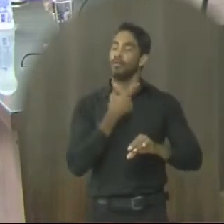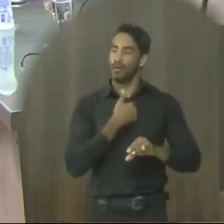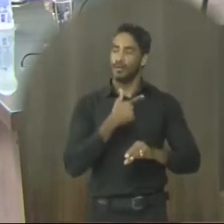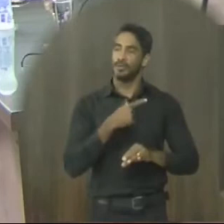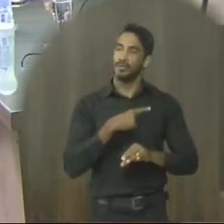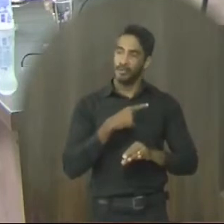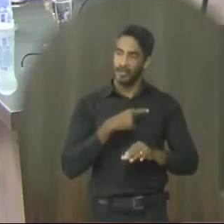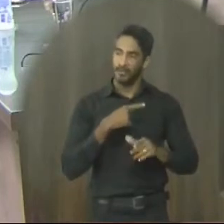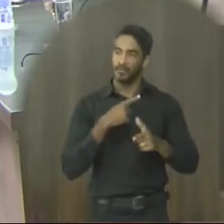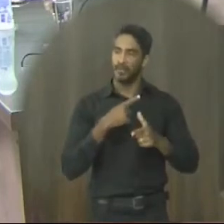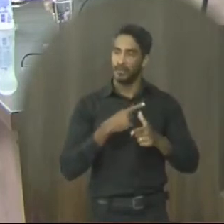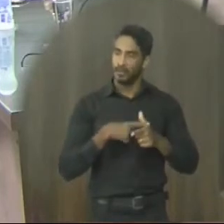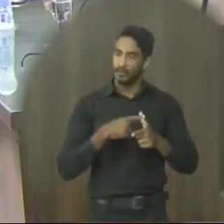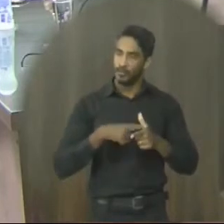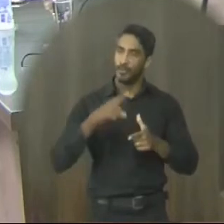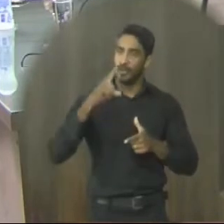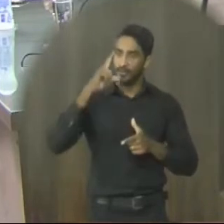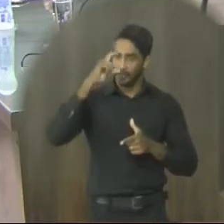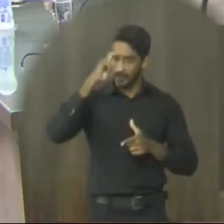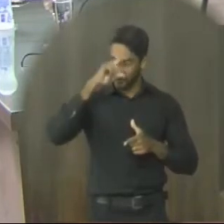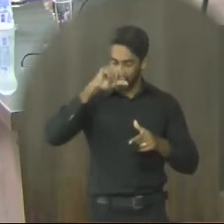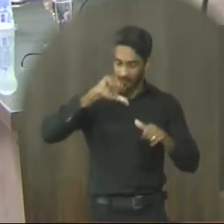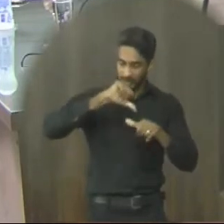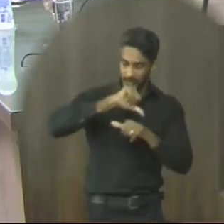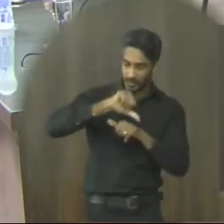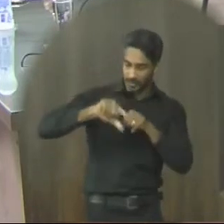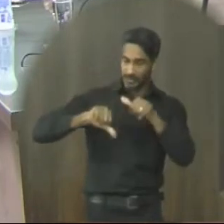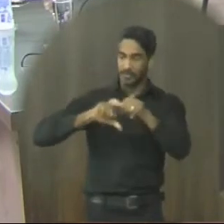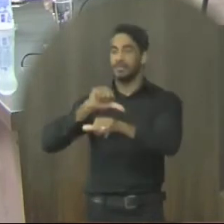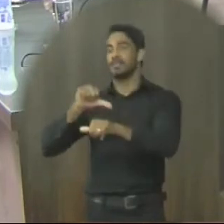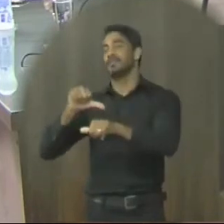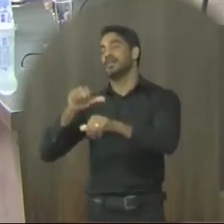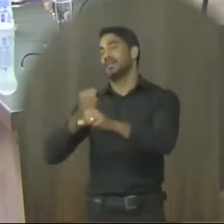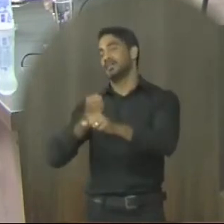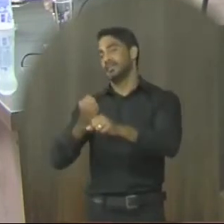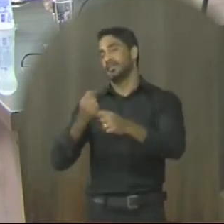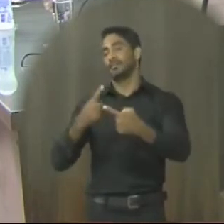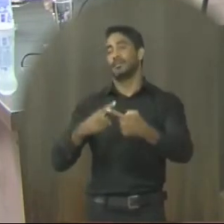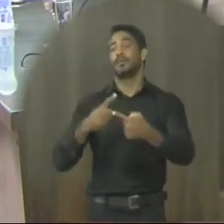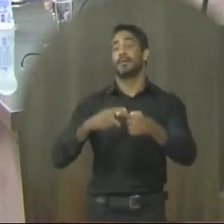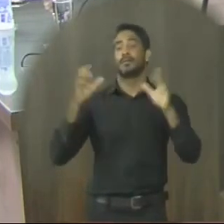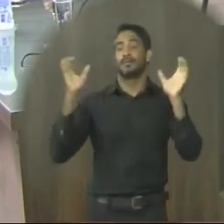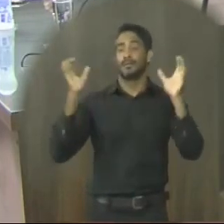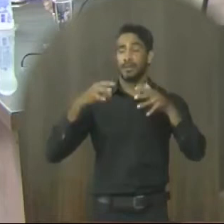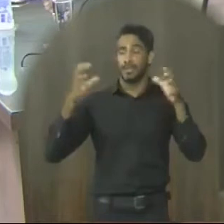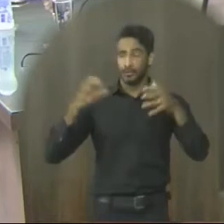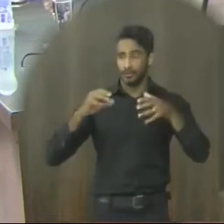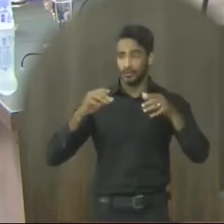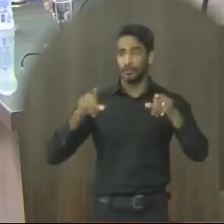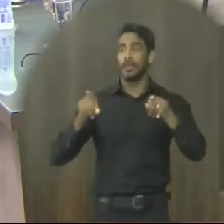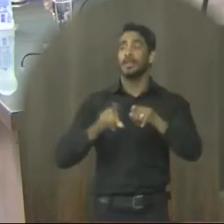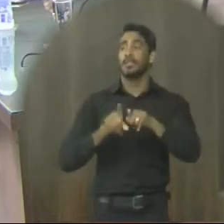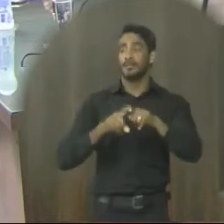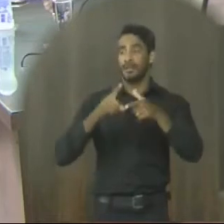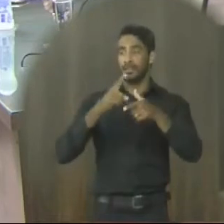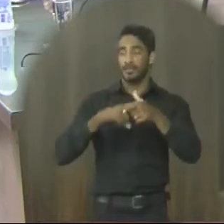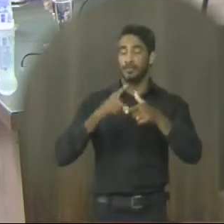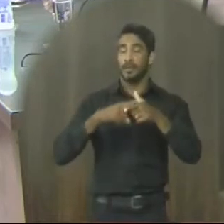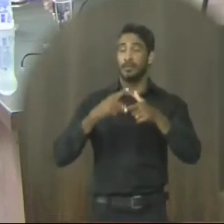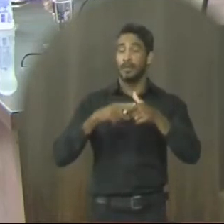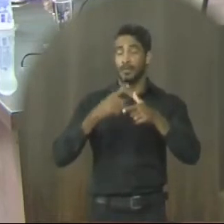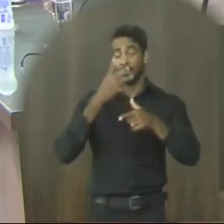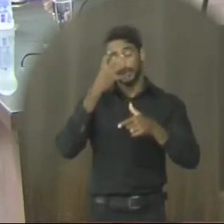uma situação muito difícil nessa virada de ano devido às chuvas e tivemos um problema muito sério com